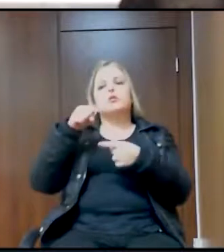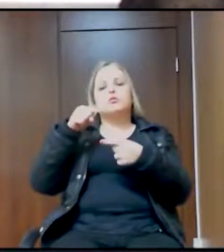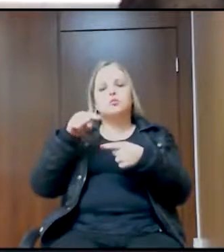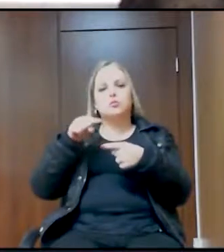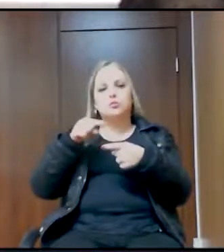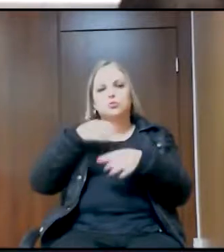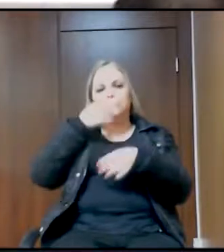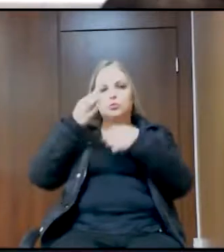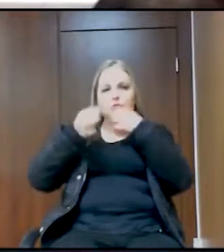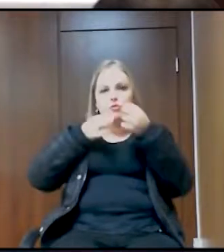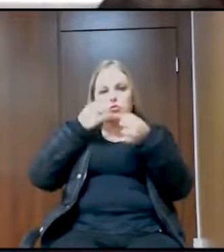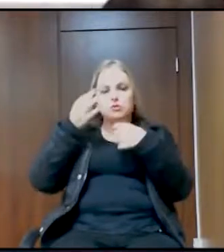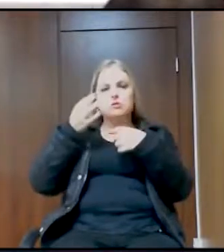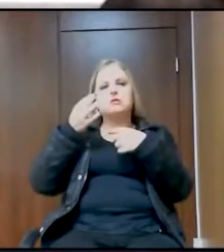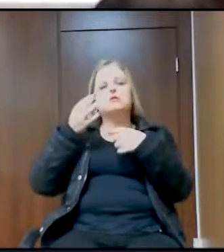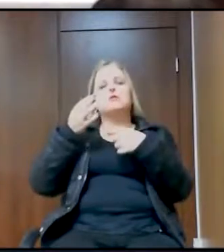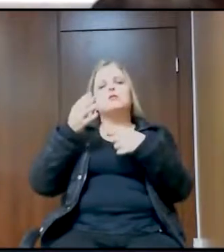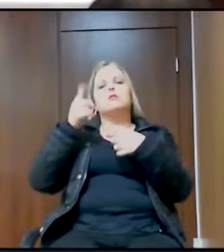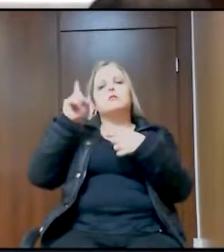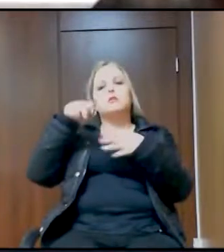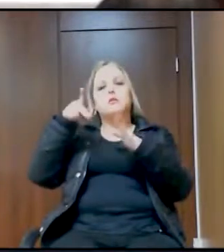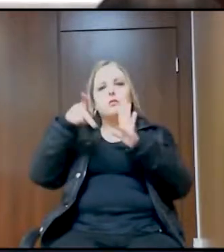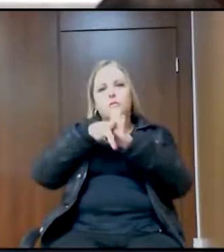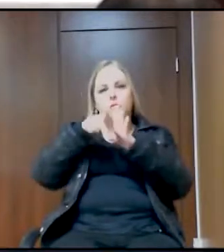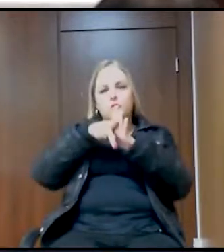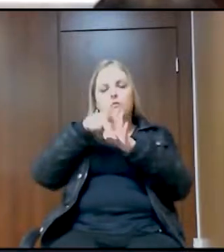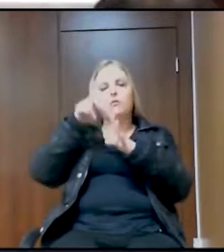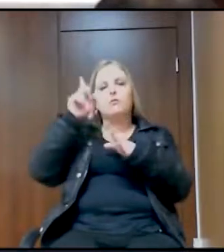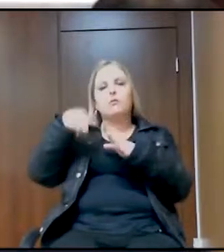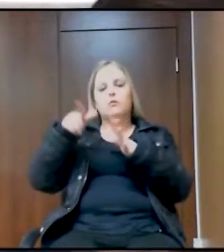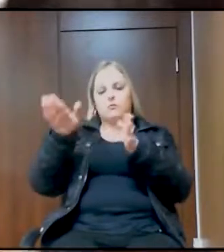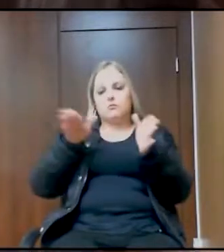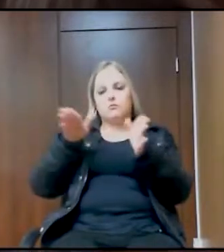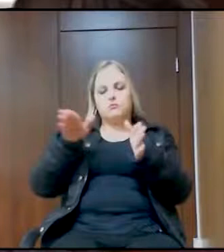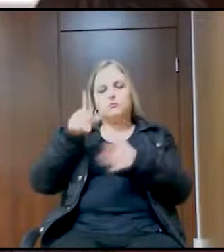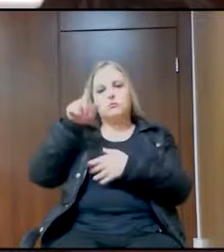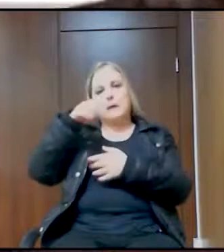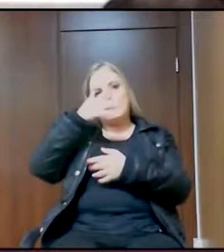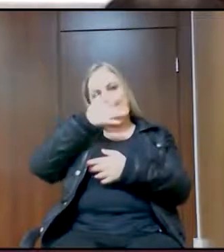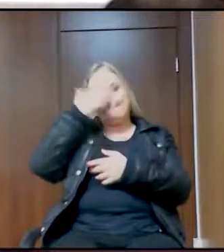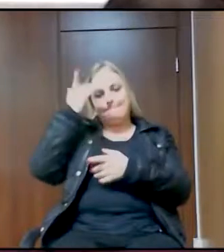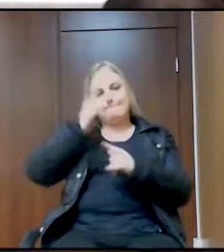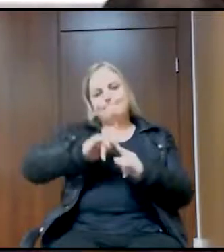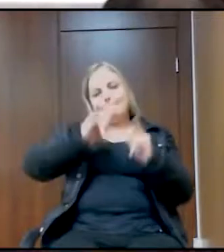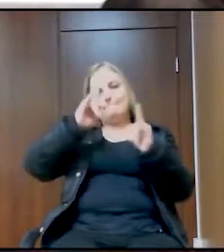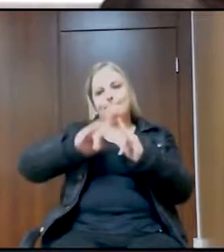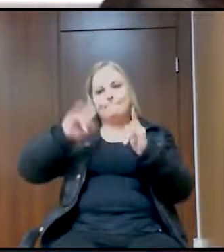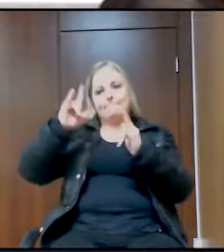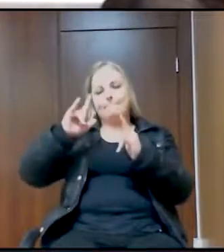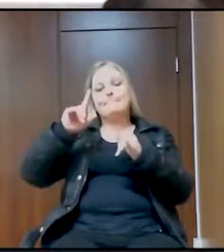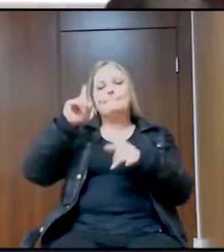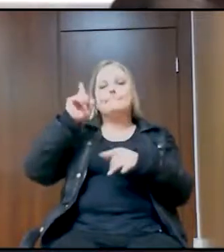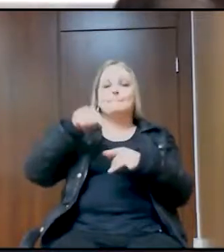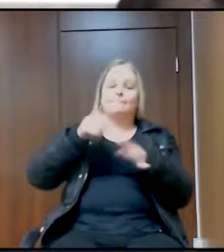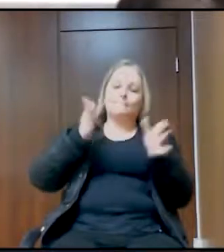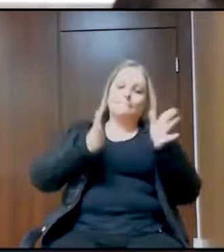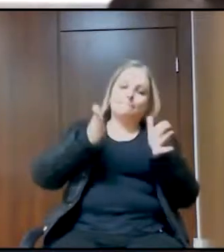críticas sobre o acesso dos grupos sociais vulneráveis ao atendimento habitacional, seja provisório ou